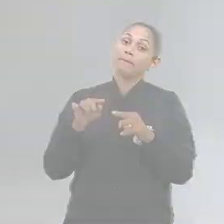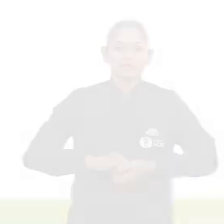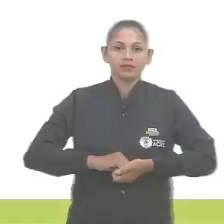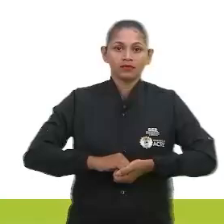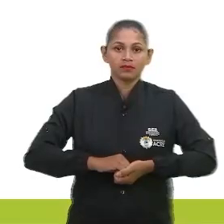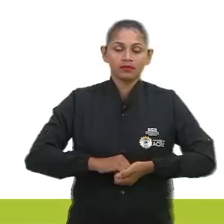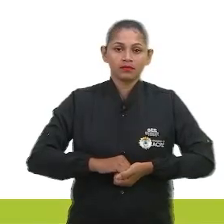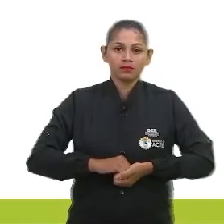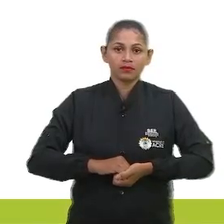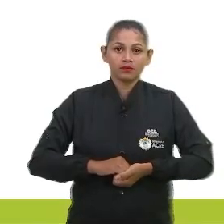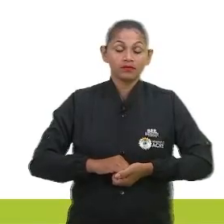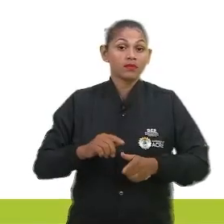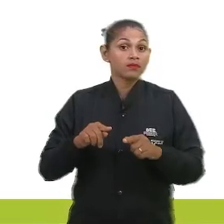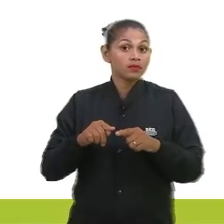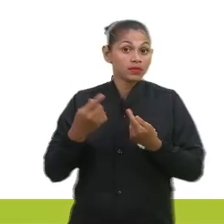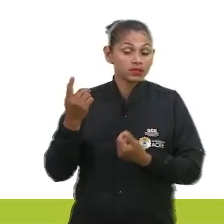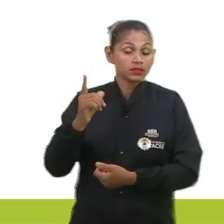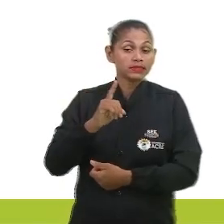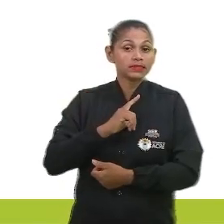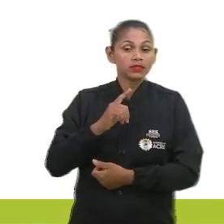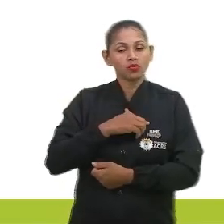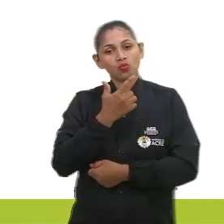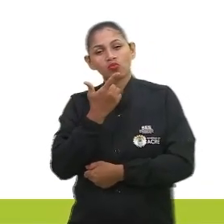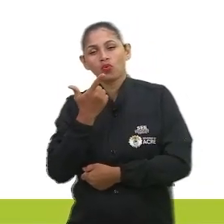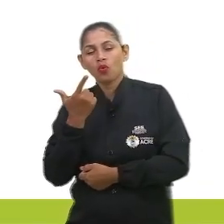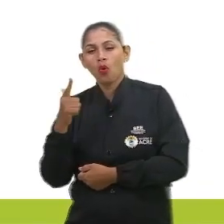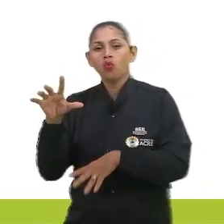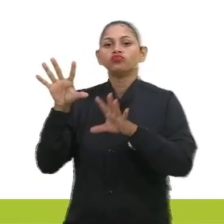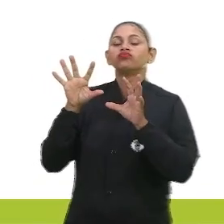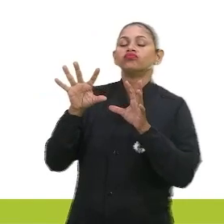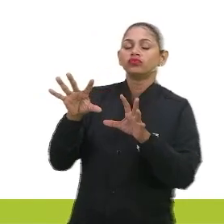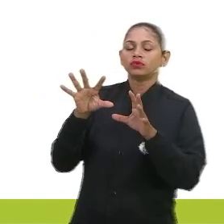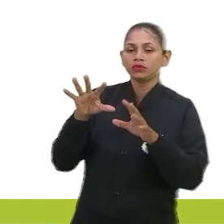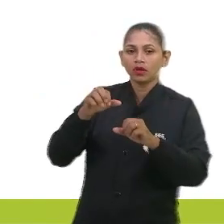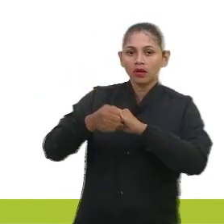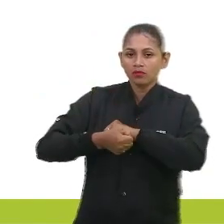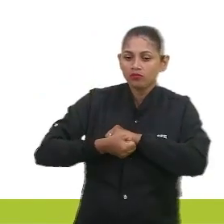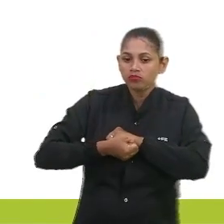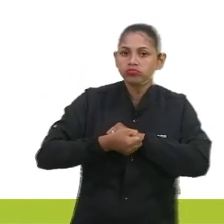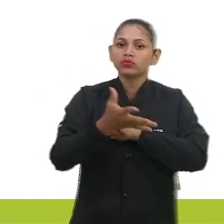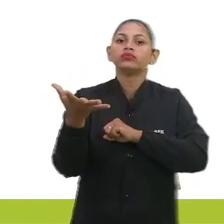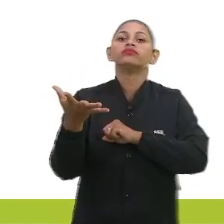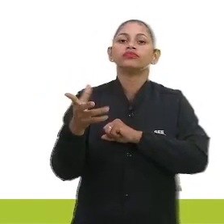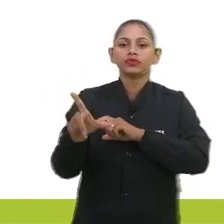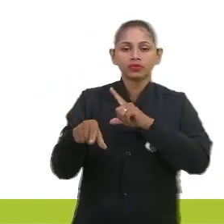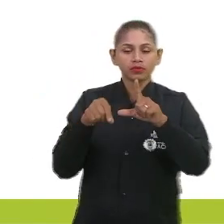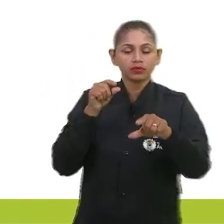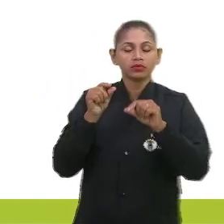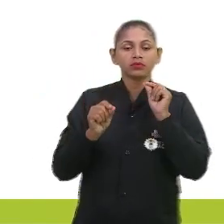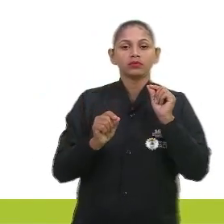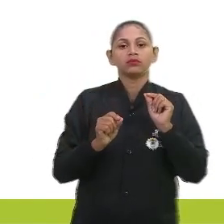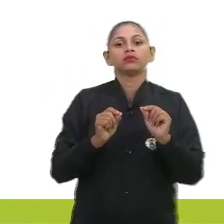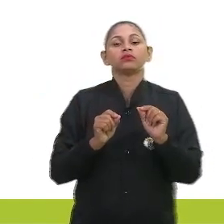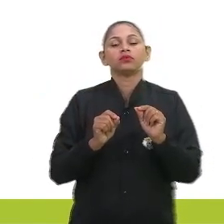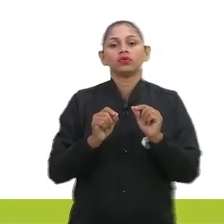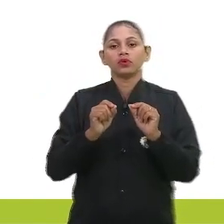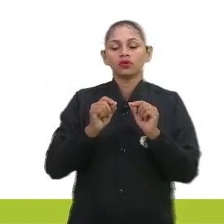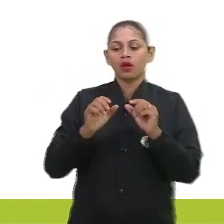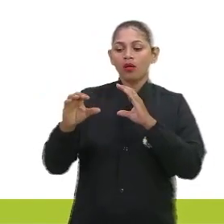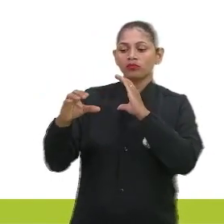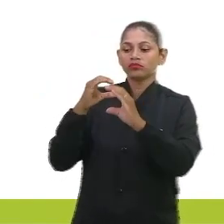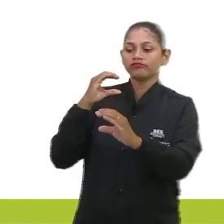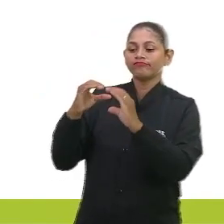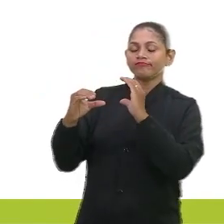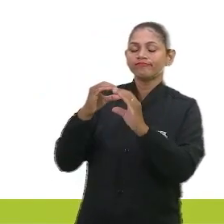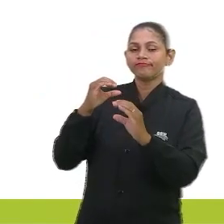vantagem. Mas existem ainda outras formas de mídia alternativa, onde a comunicação alternativa, ela